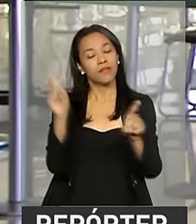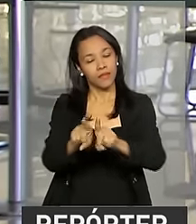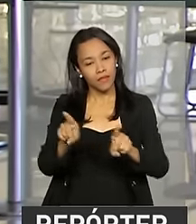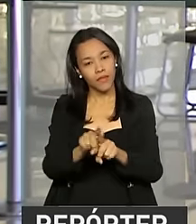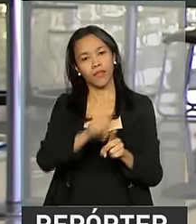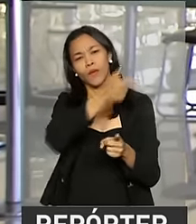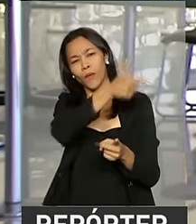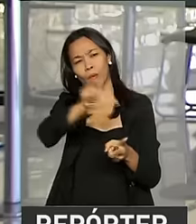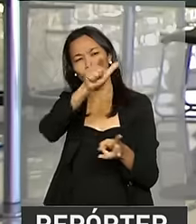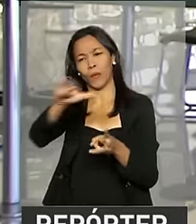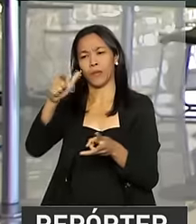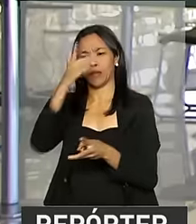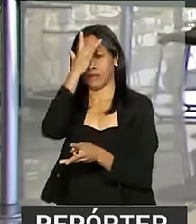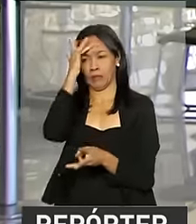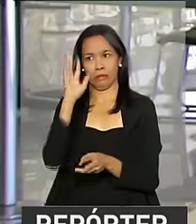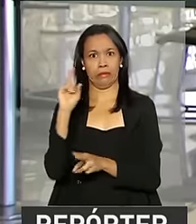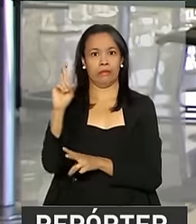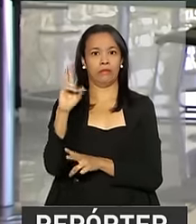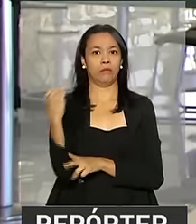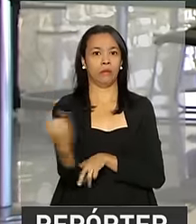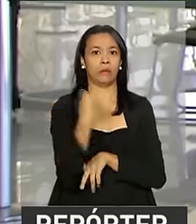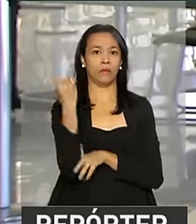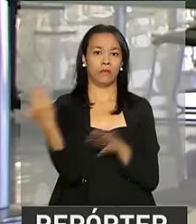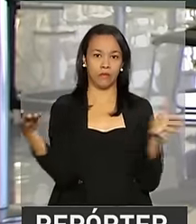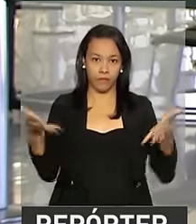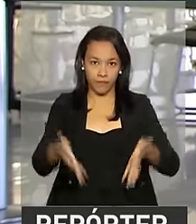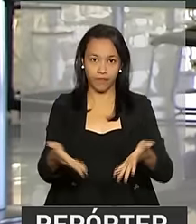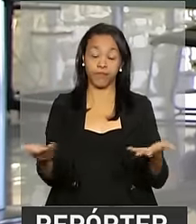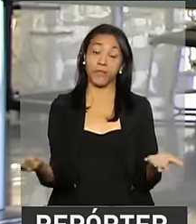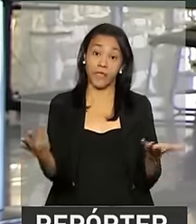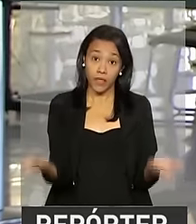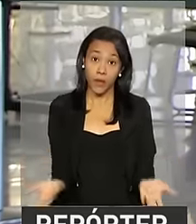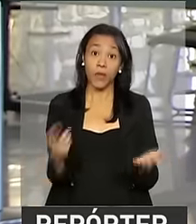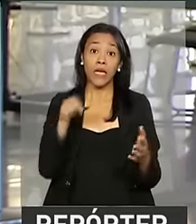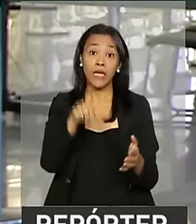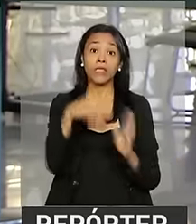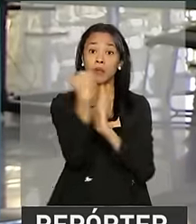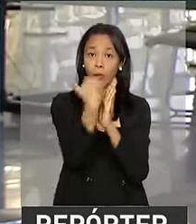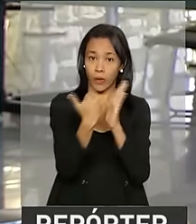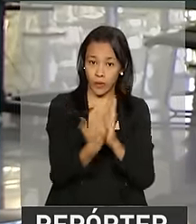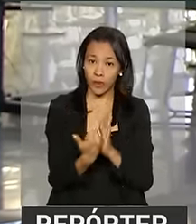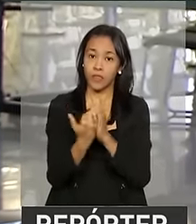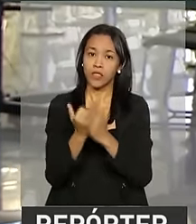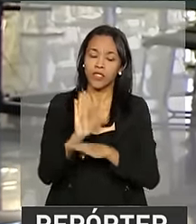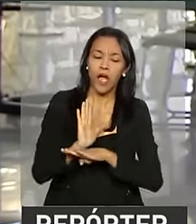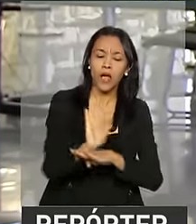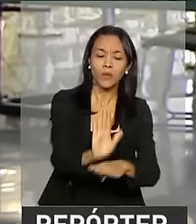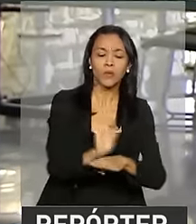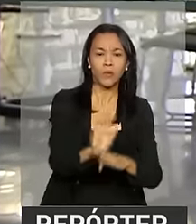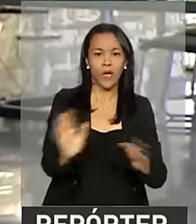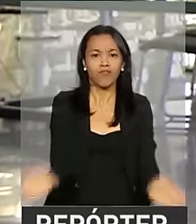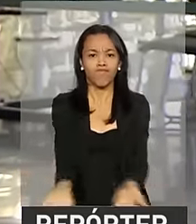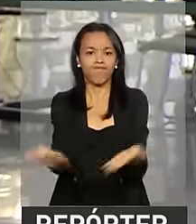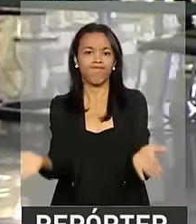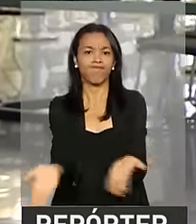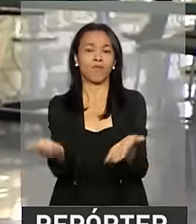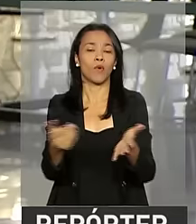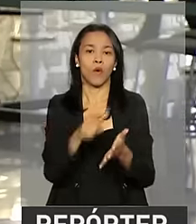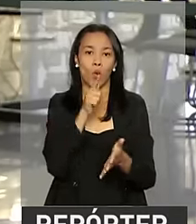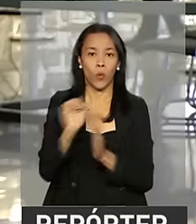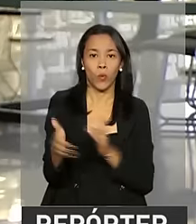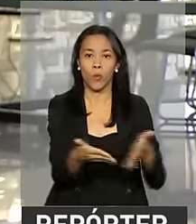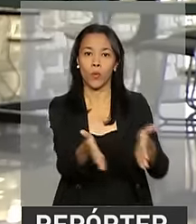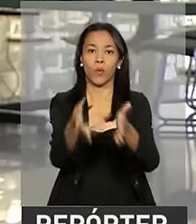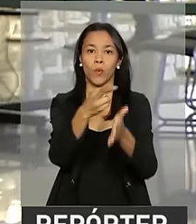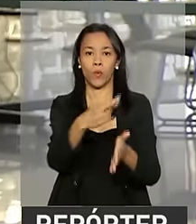de outras autoridades. Bom, esse programa de revitalização do Rio São Francisco, da bacia do Rio São Francisco, ele já vem sendo discutido no âmbito